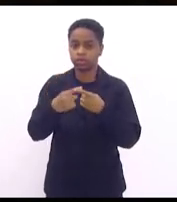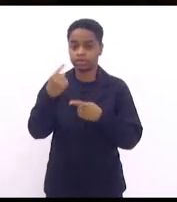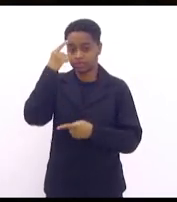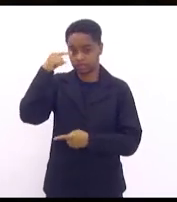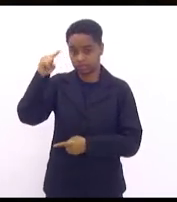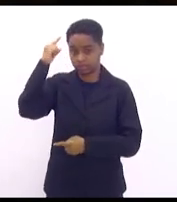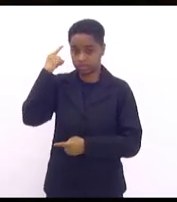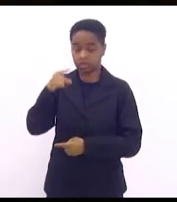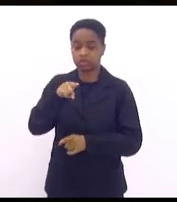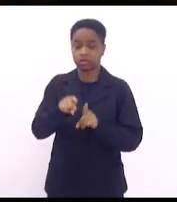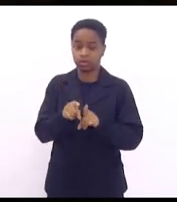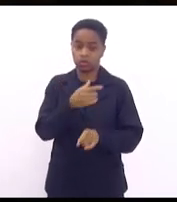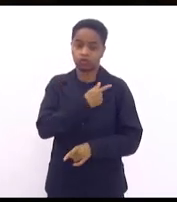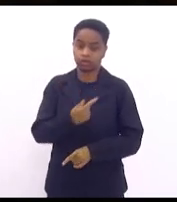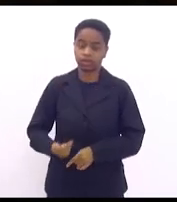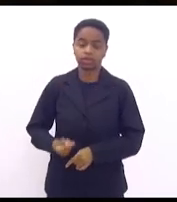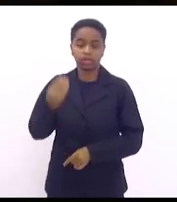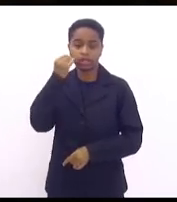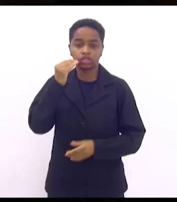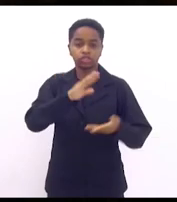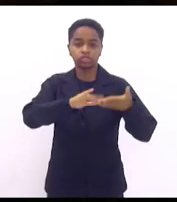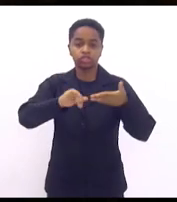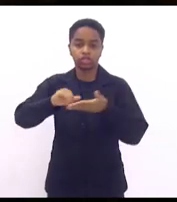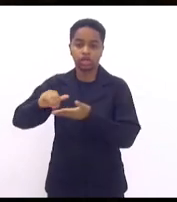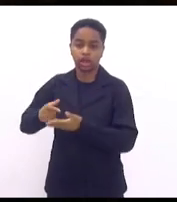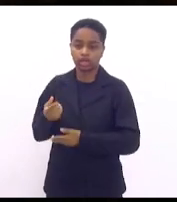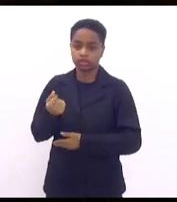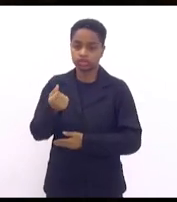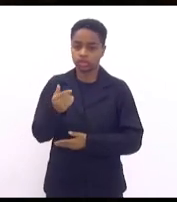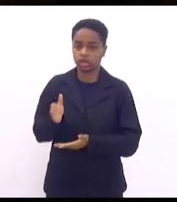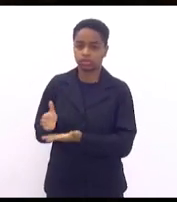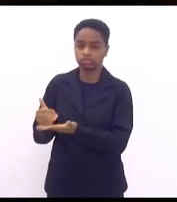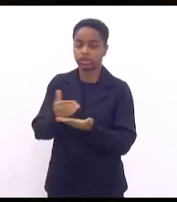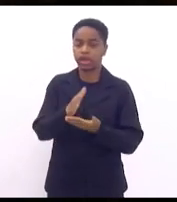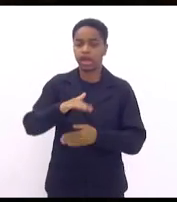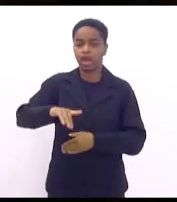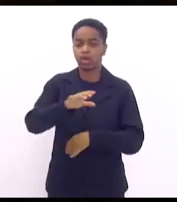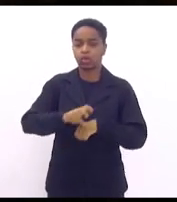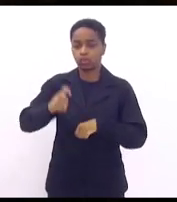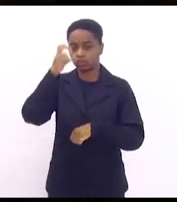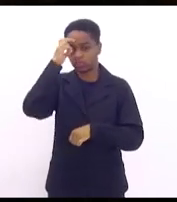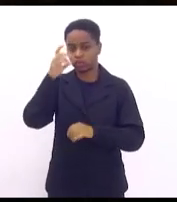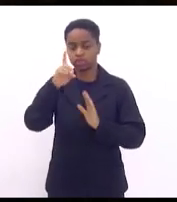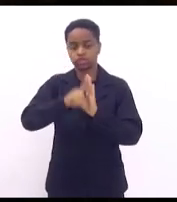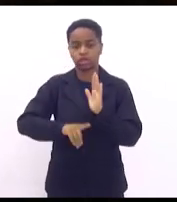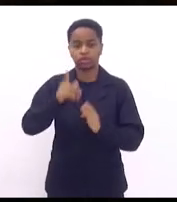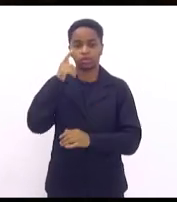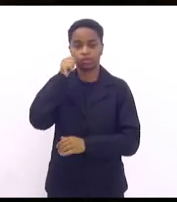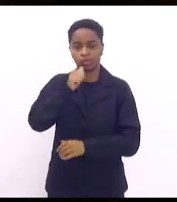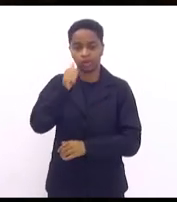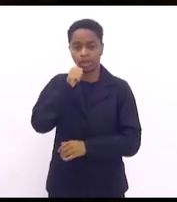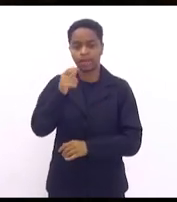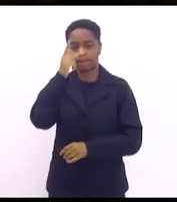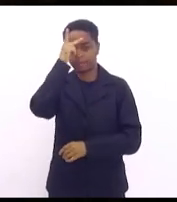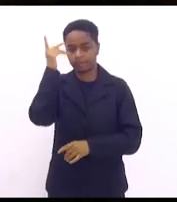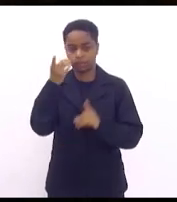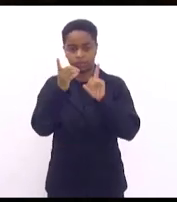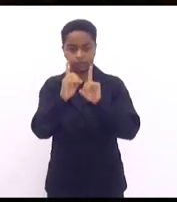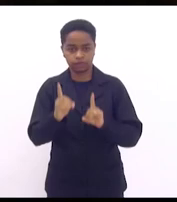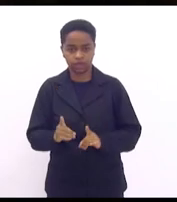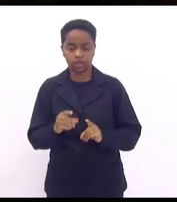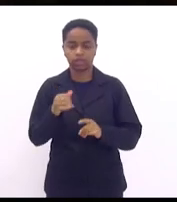Estado também tentou tirar a capacidade de investimento em áreas como cultura, direito das mulheres, pessoas com